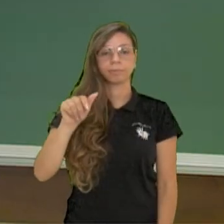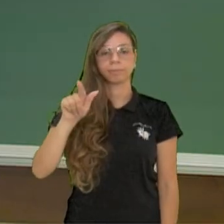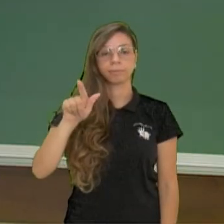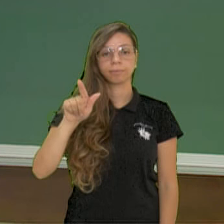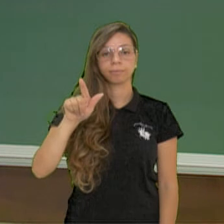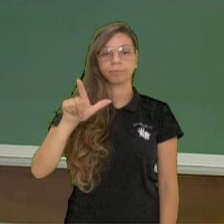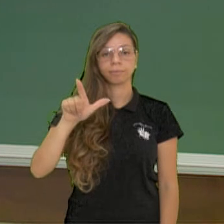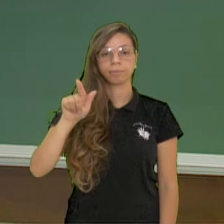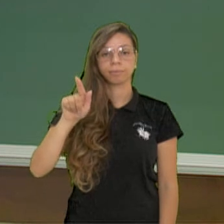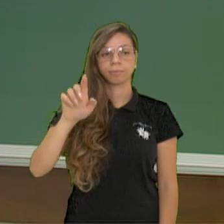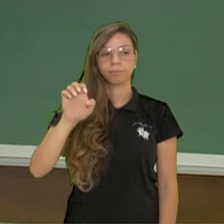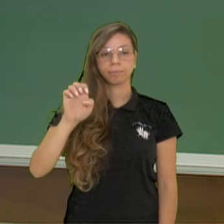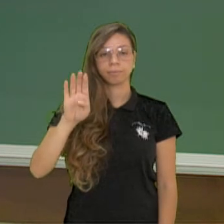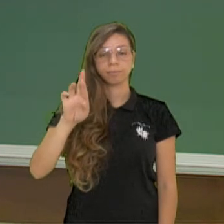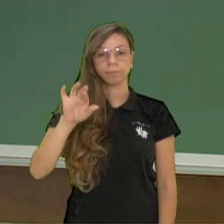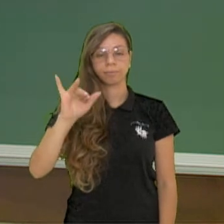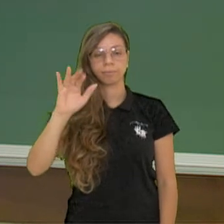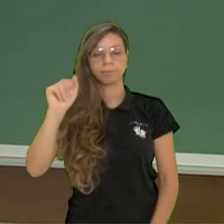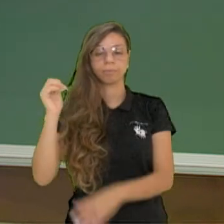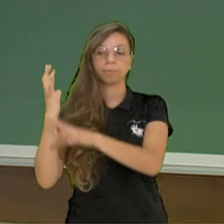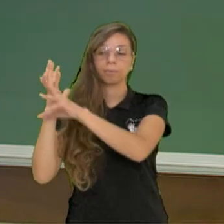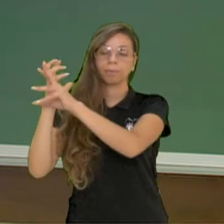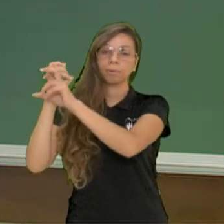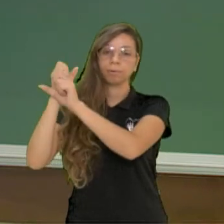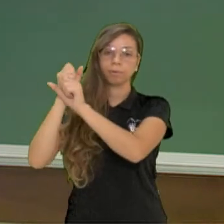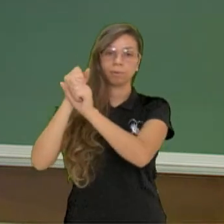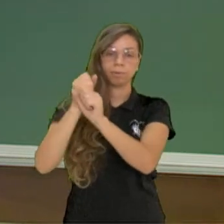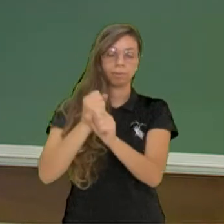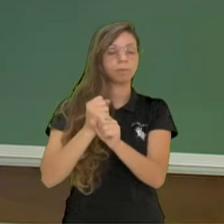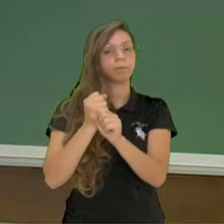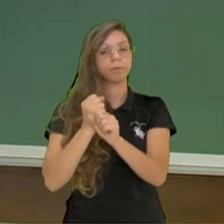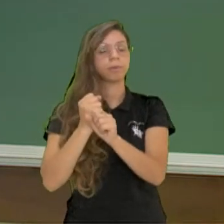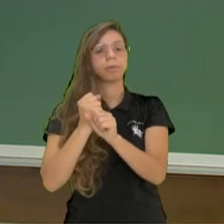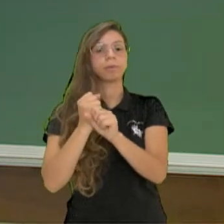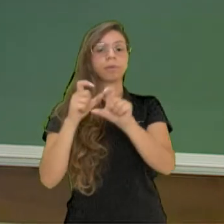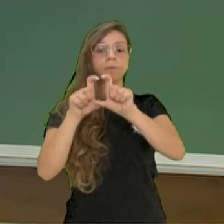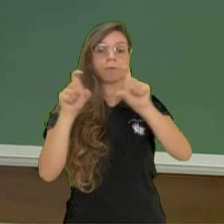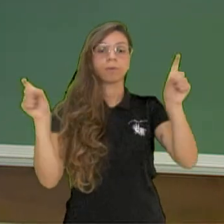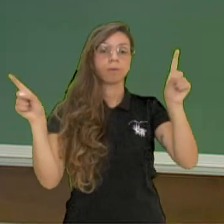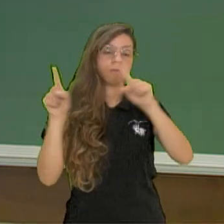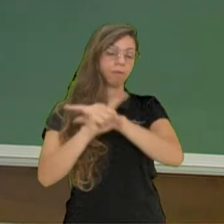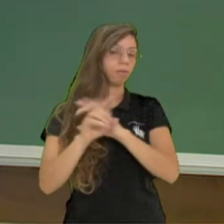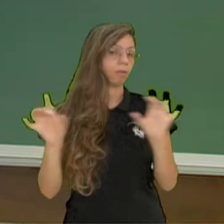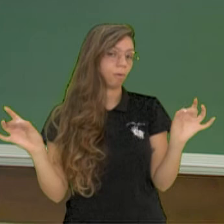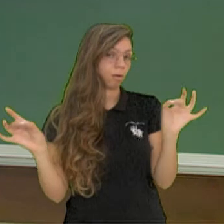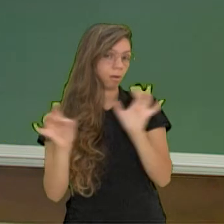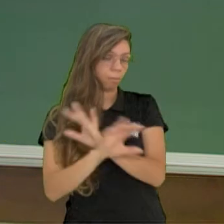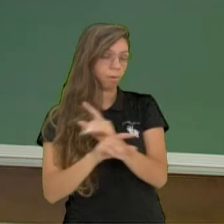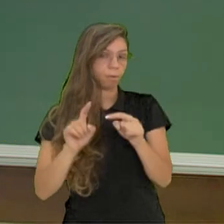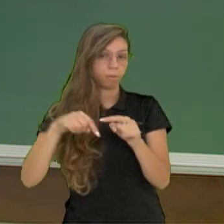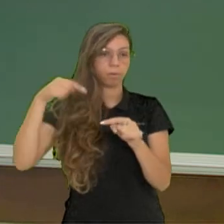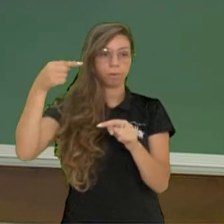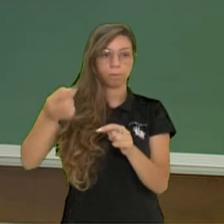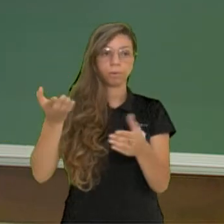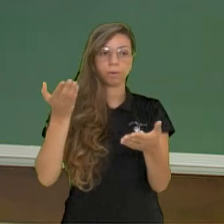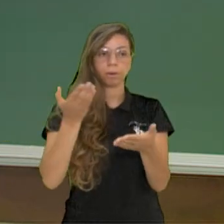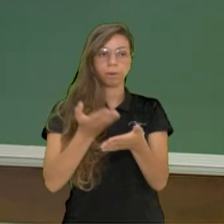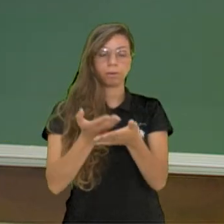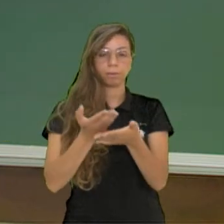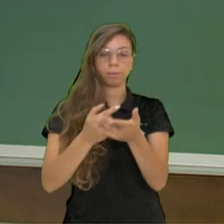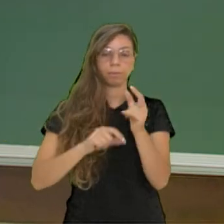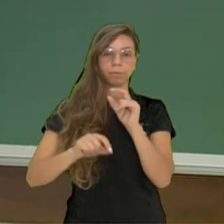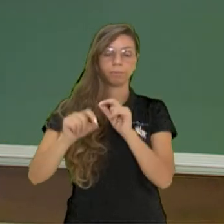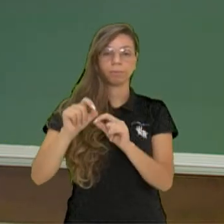de retomadas de função inversa. Então, a gente para por aqui a função inversa. E na próxima aula nós vamos falar